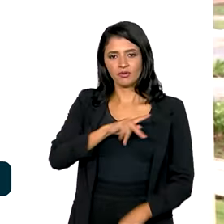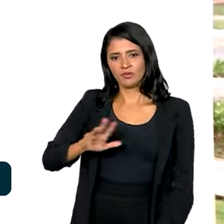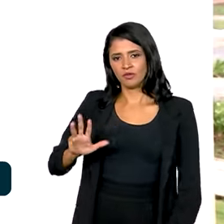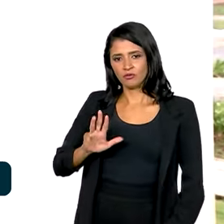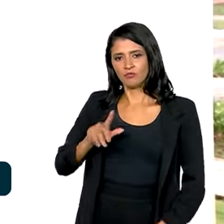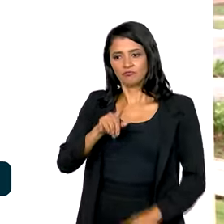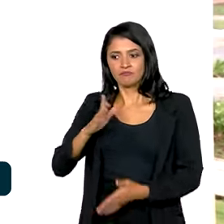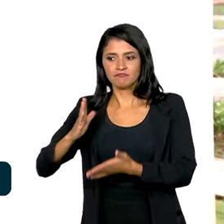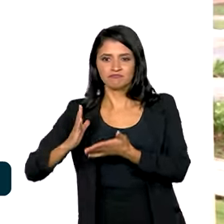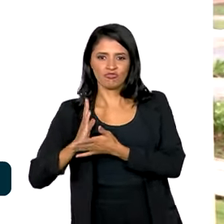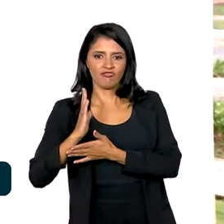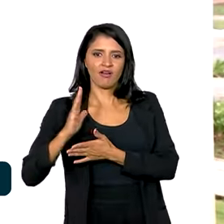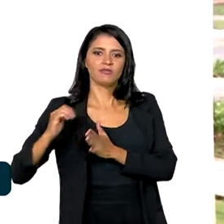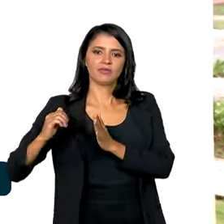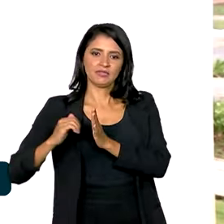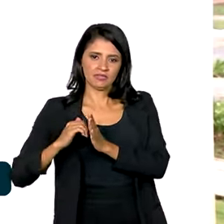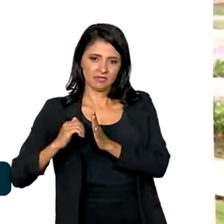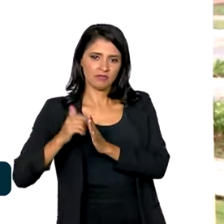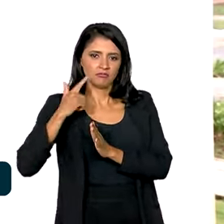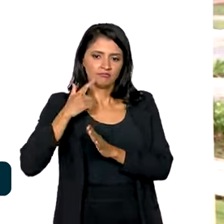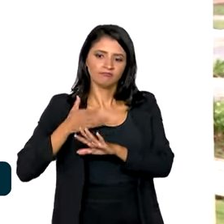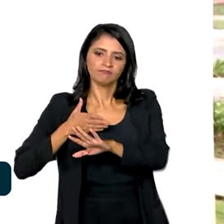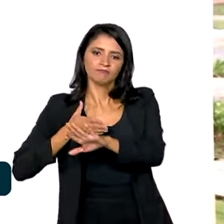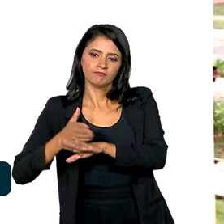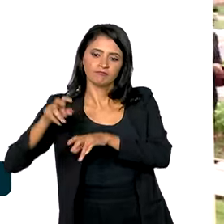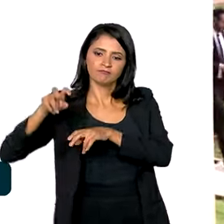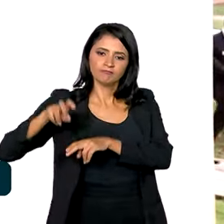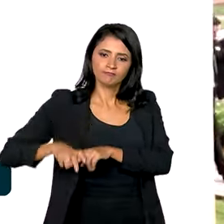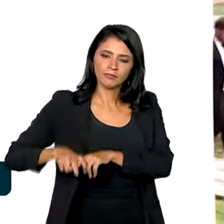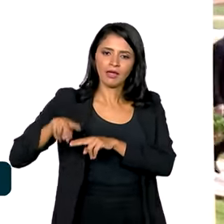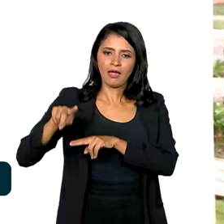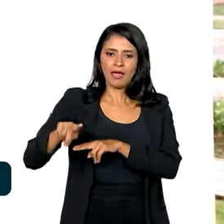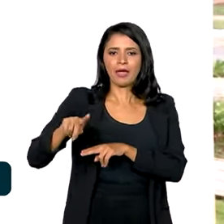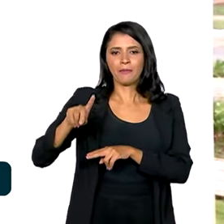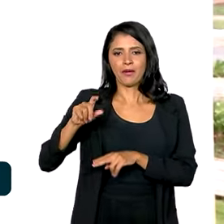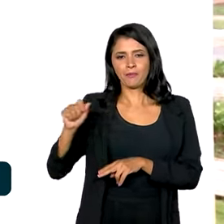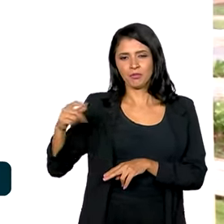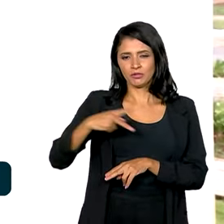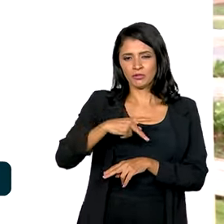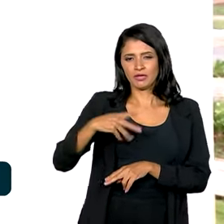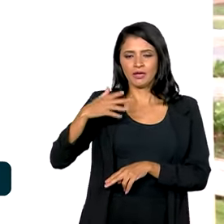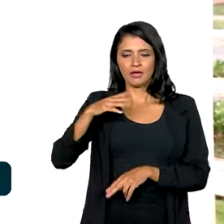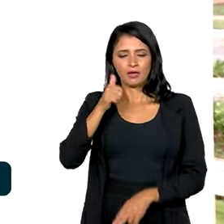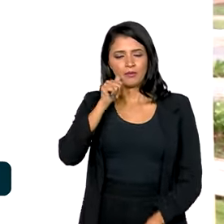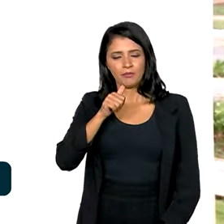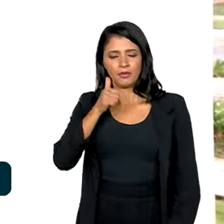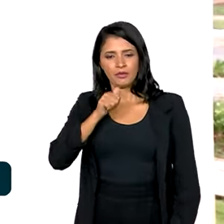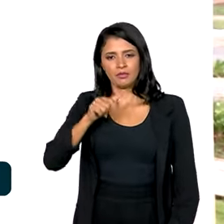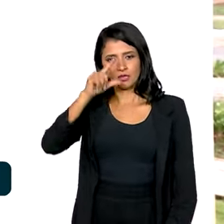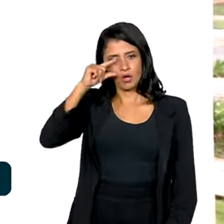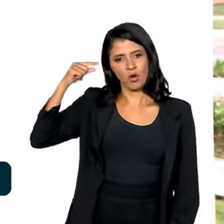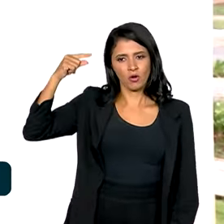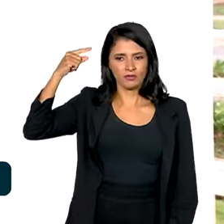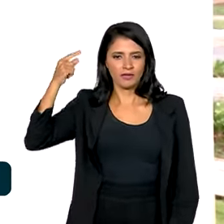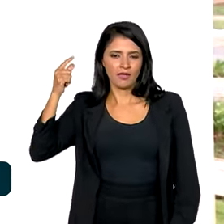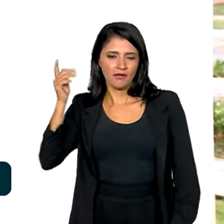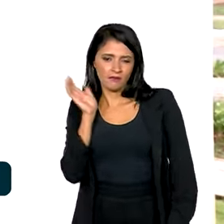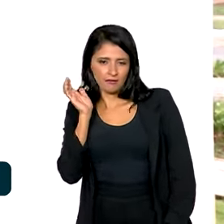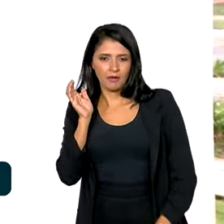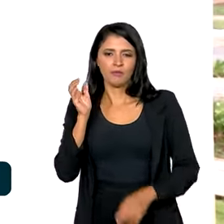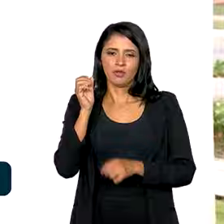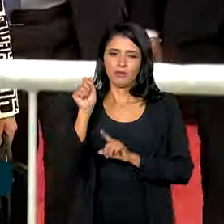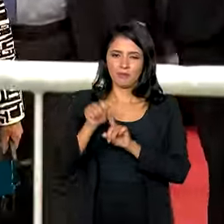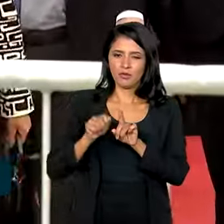e aprovado pelo Senado para ocupar a cadeira deixada pela aposentadoria da ministra Rosa Weber em outubro do